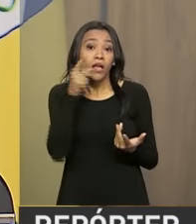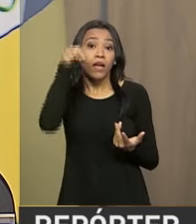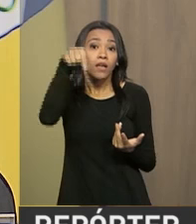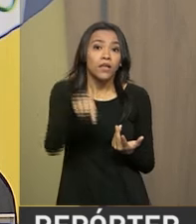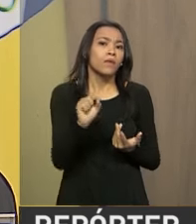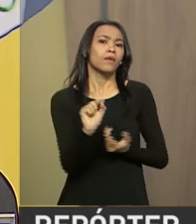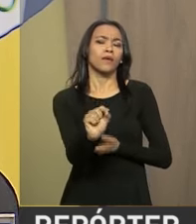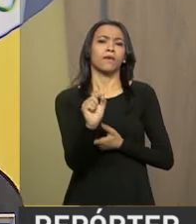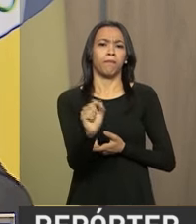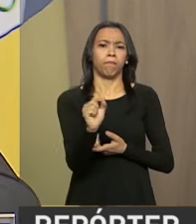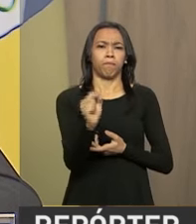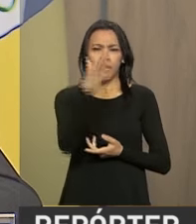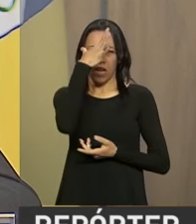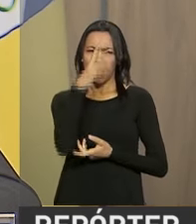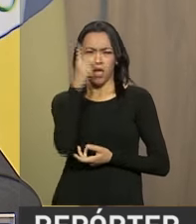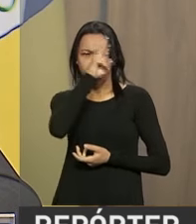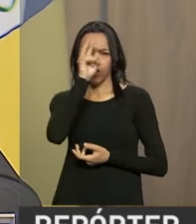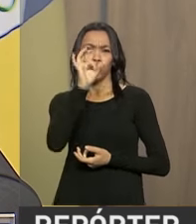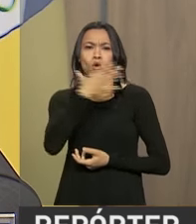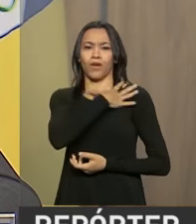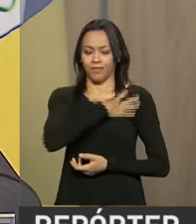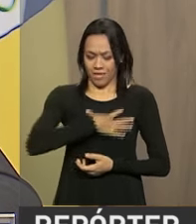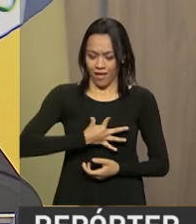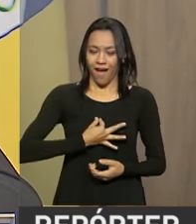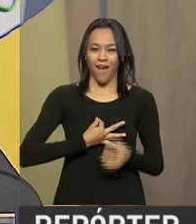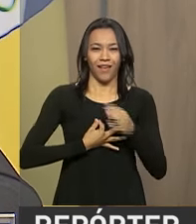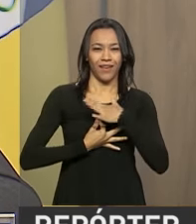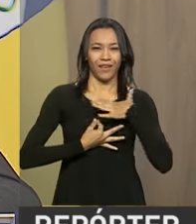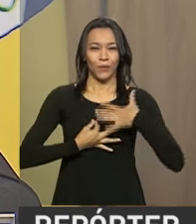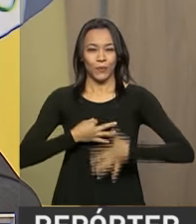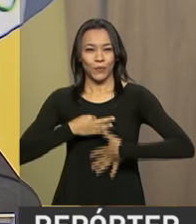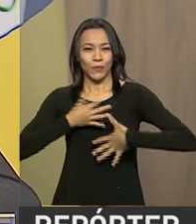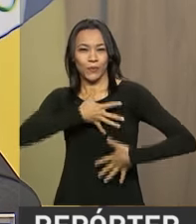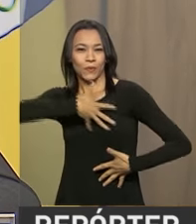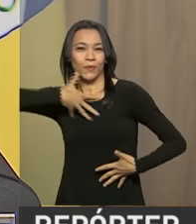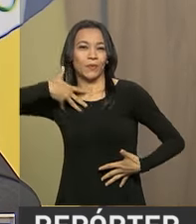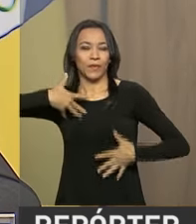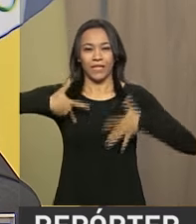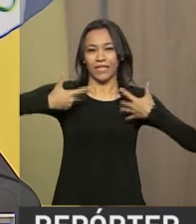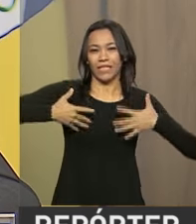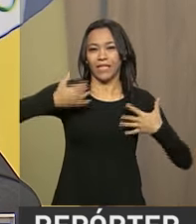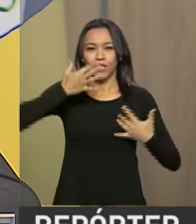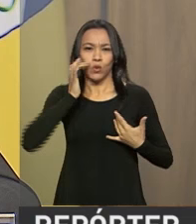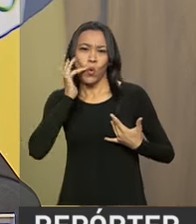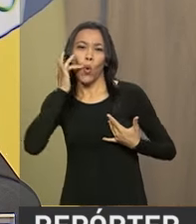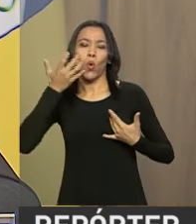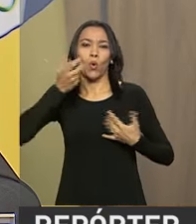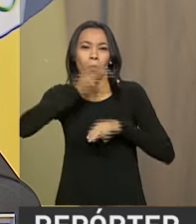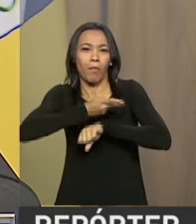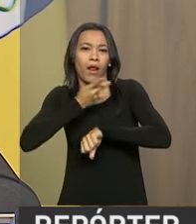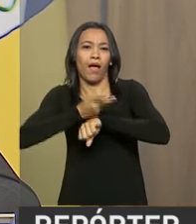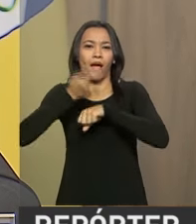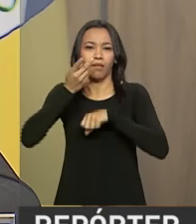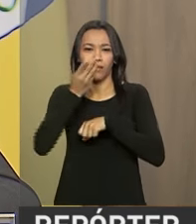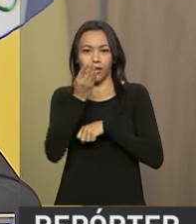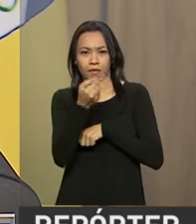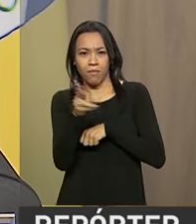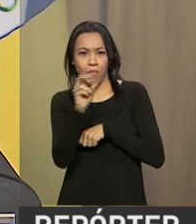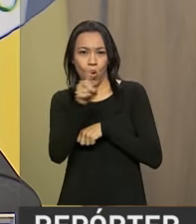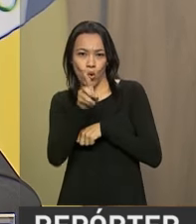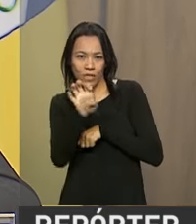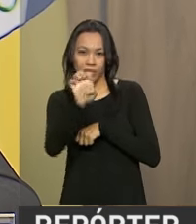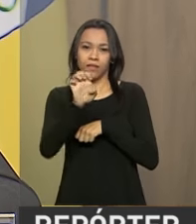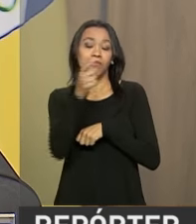frisar, da medalha no peito, com toda a emoção, com toda a superação, medalha de ouro, de prata, de bronze, mas uma